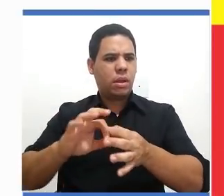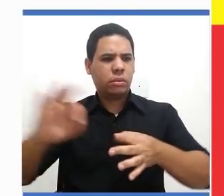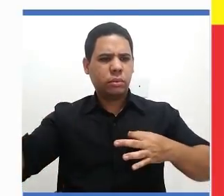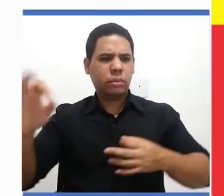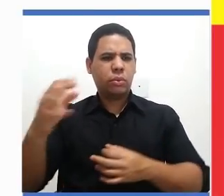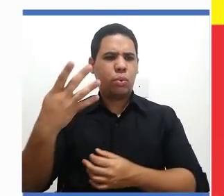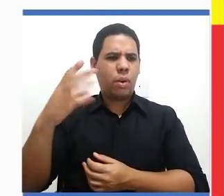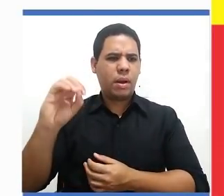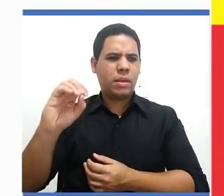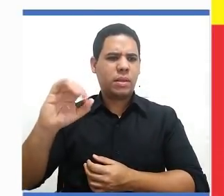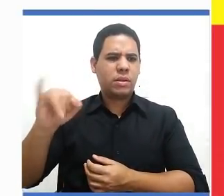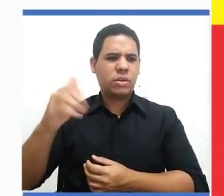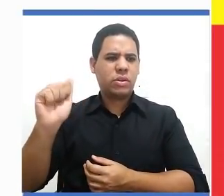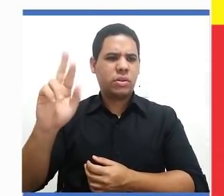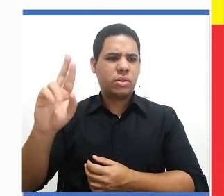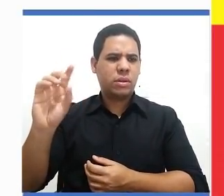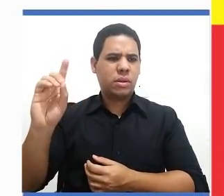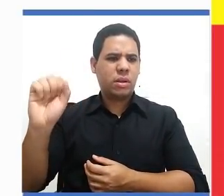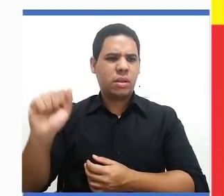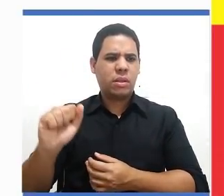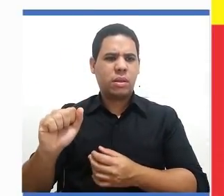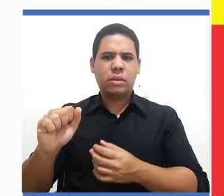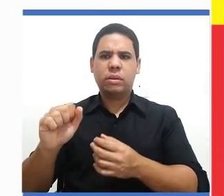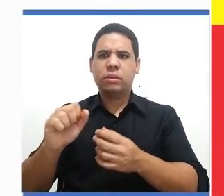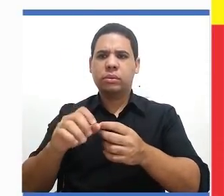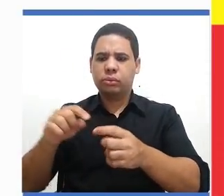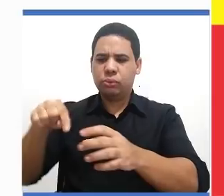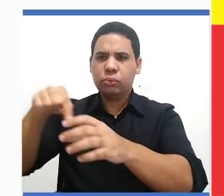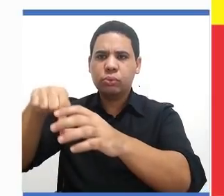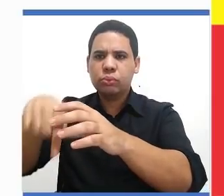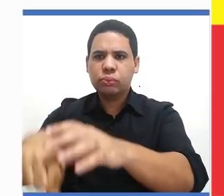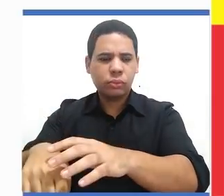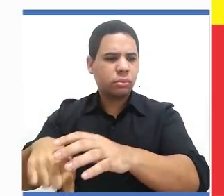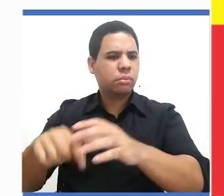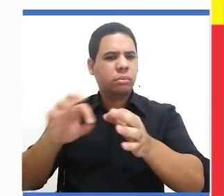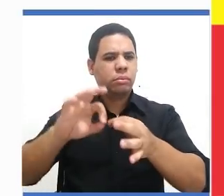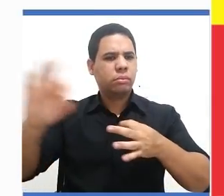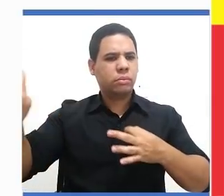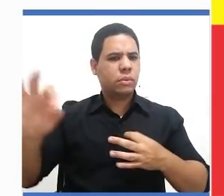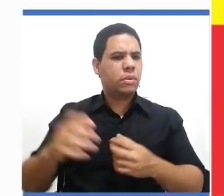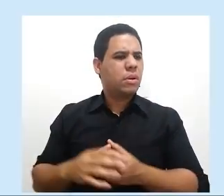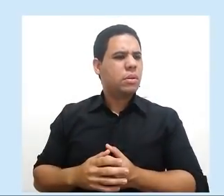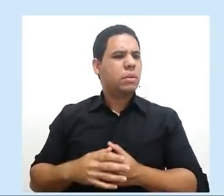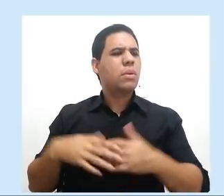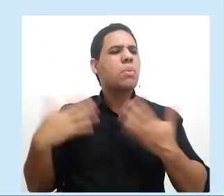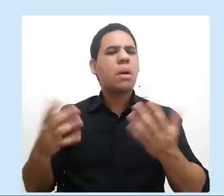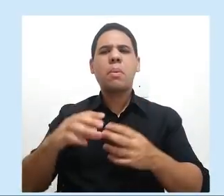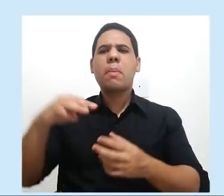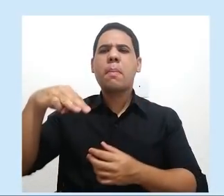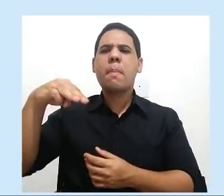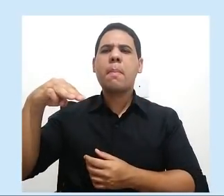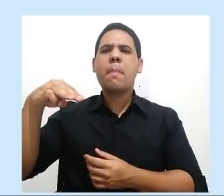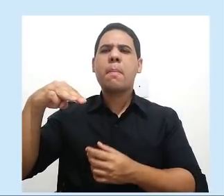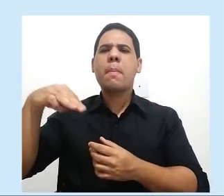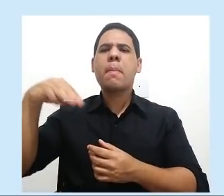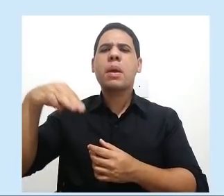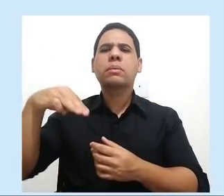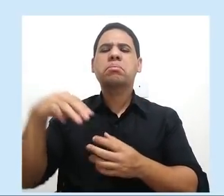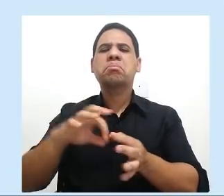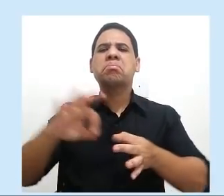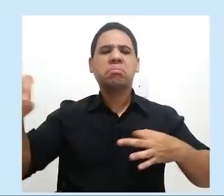que transformar as jardas. Só que antes de transformar, a gente tem que saber o quê? Quilômetro, hectômetro, decâmetro, metro,